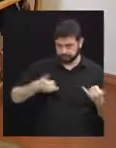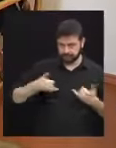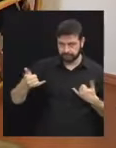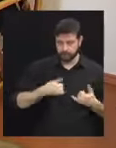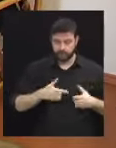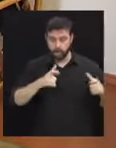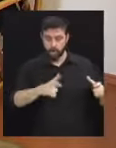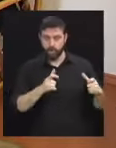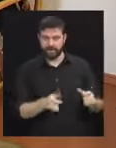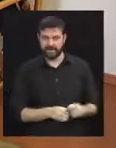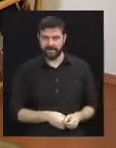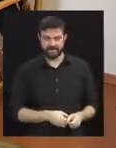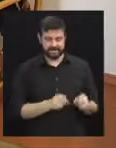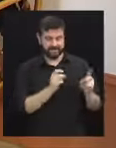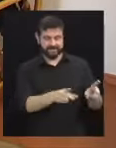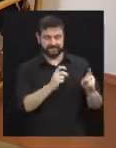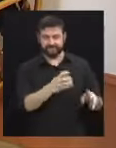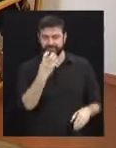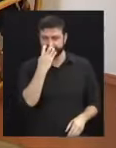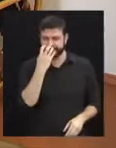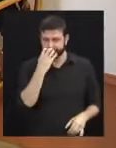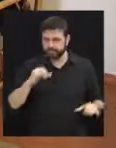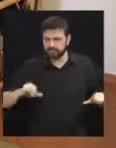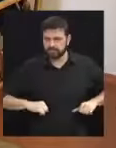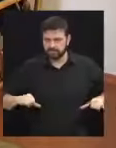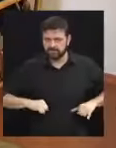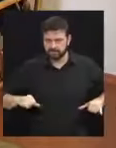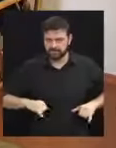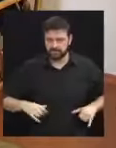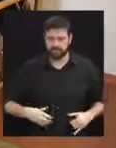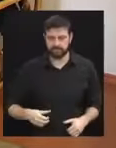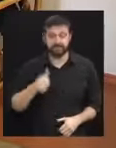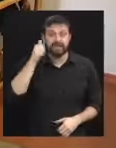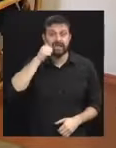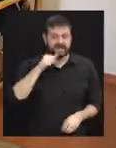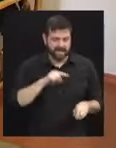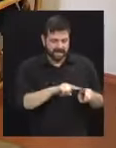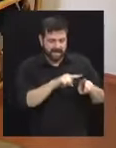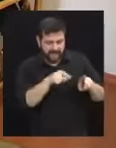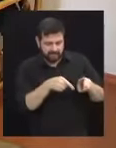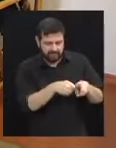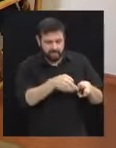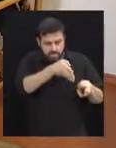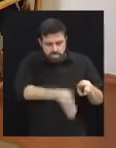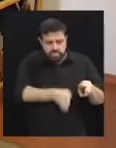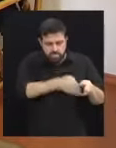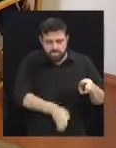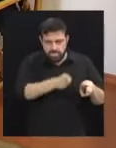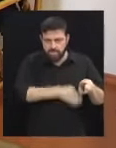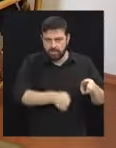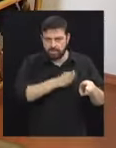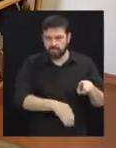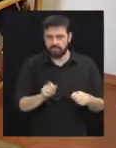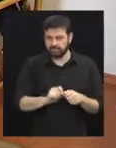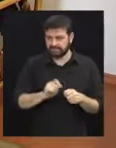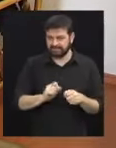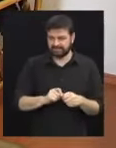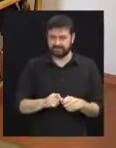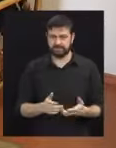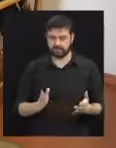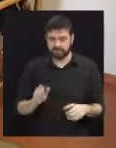canis é irregulares, né? A fêmea precisa ter o tempo dela, né? Não é crime colocar uma fêmea